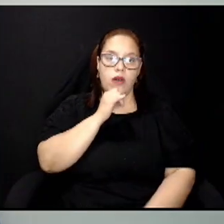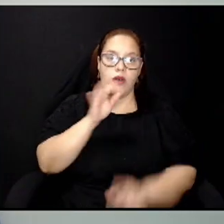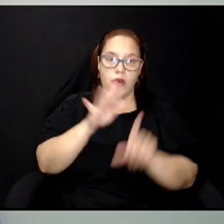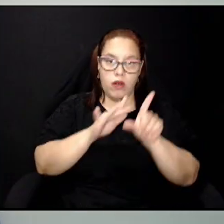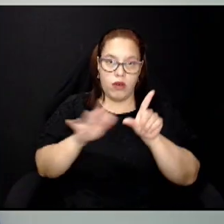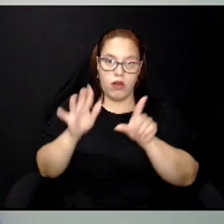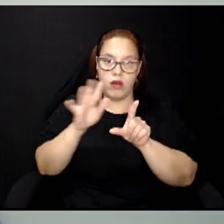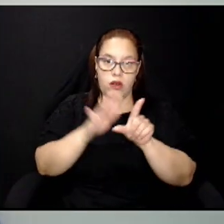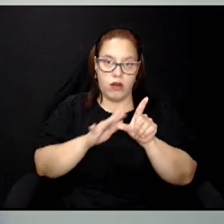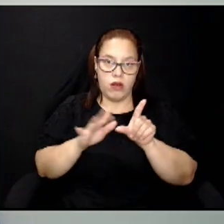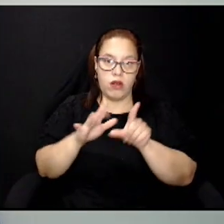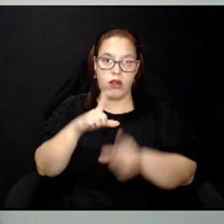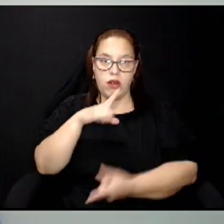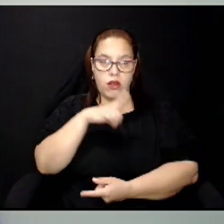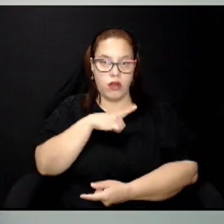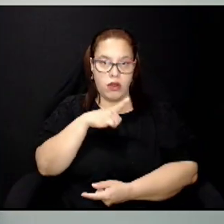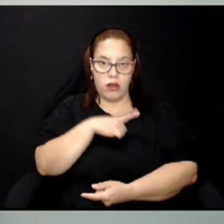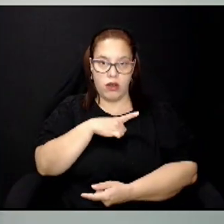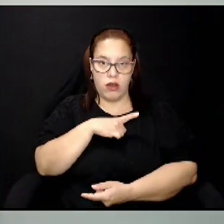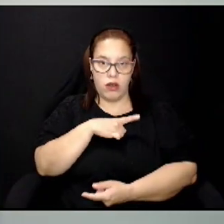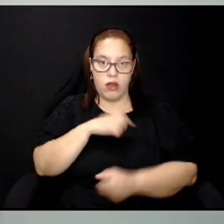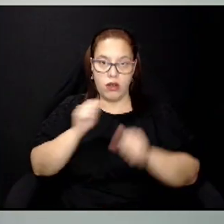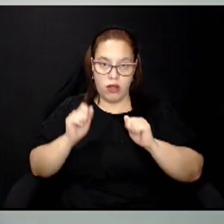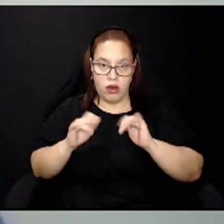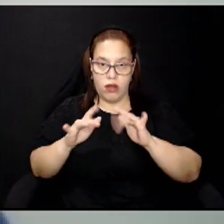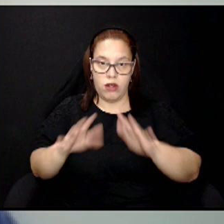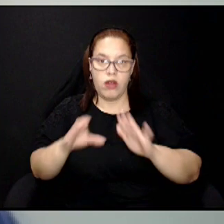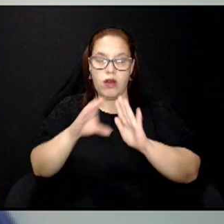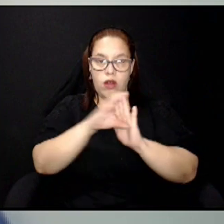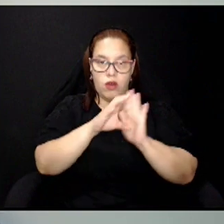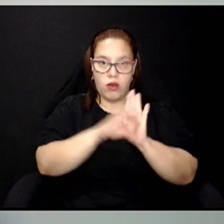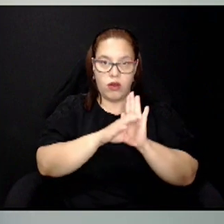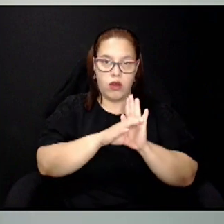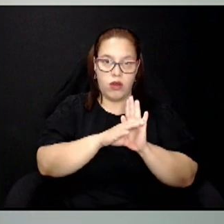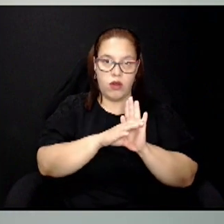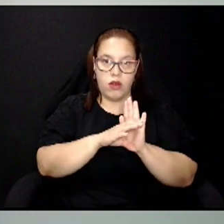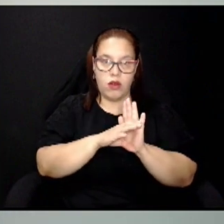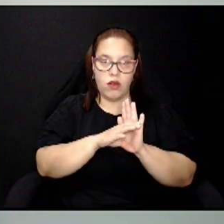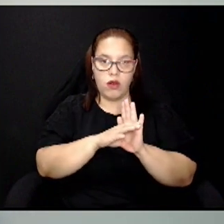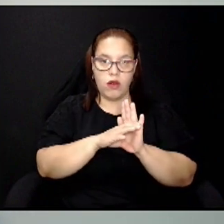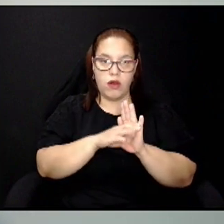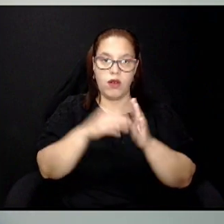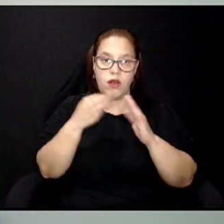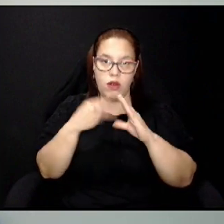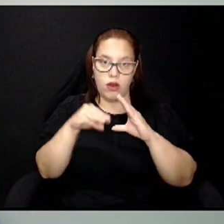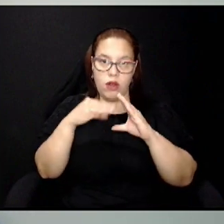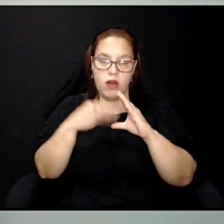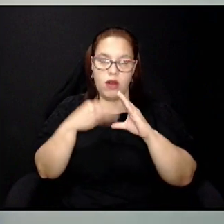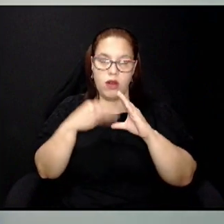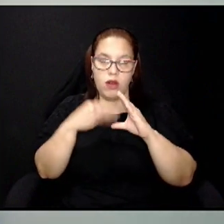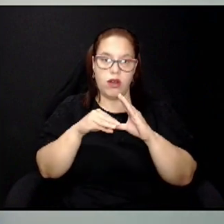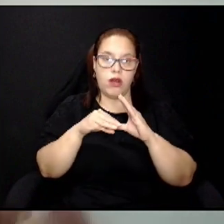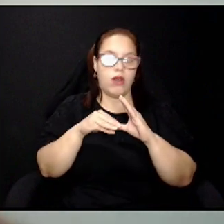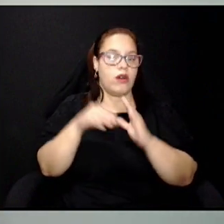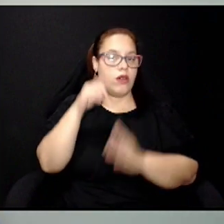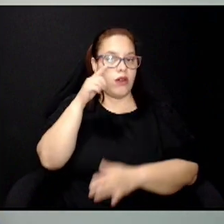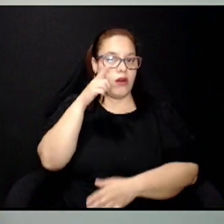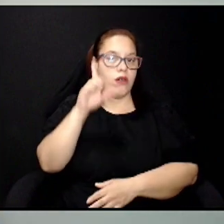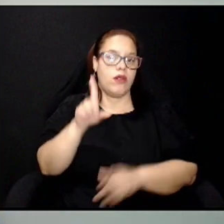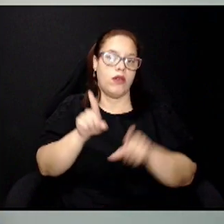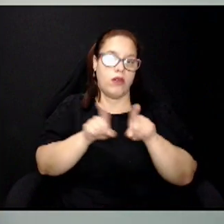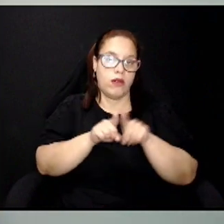escola tem aí de disseminação de conteúdos, disseminação de mensagens, e aí você consegue também que os